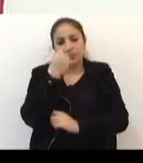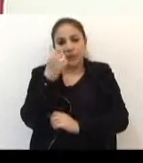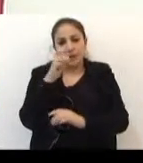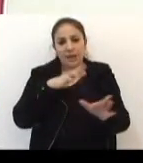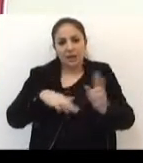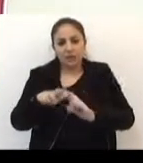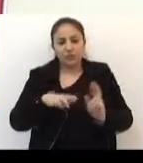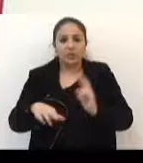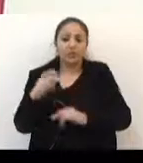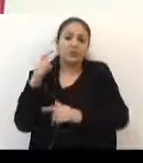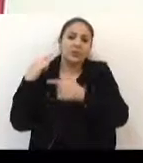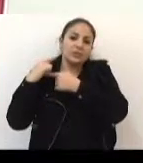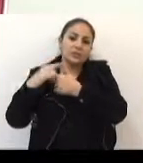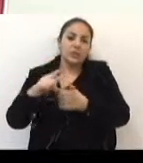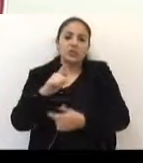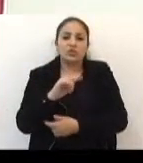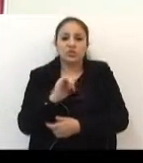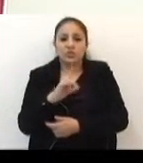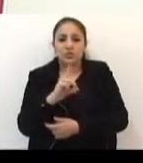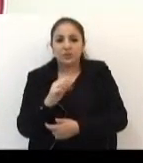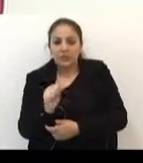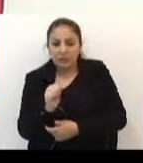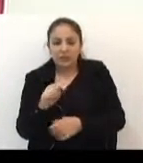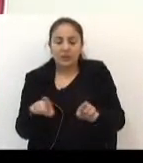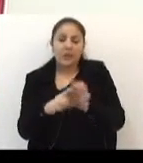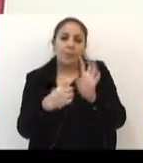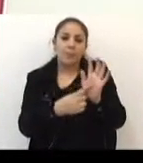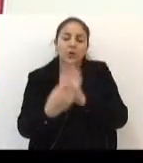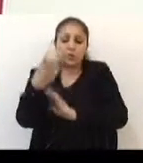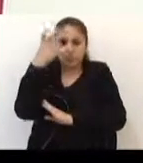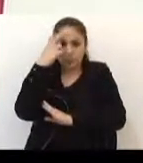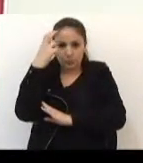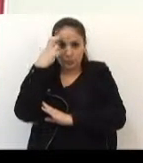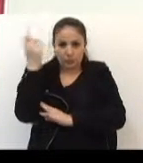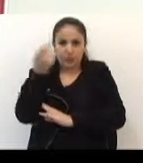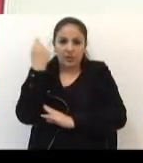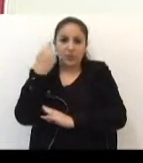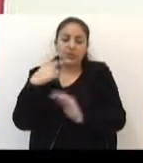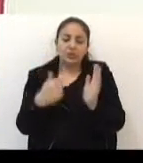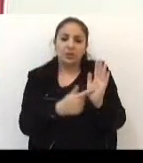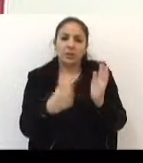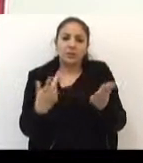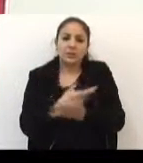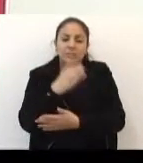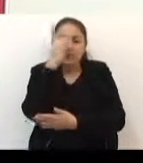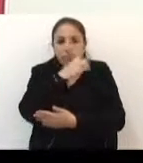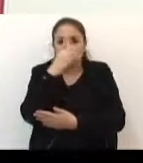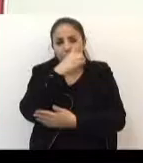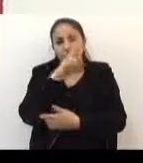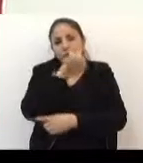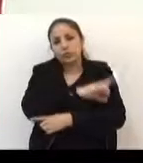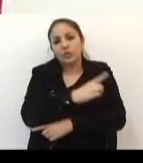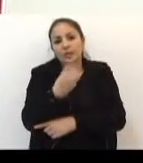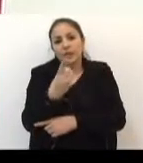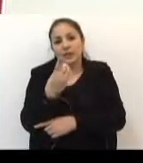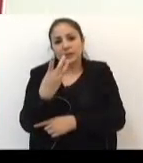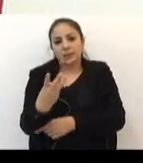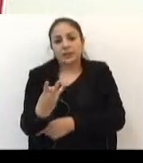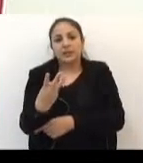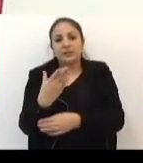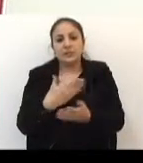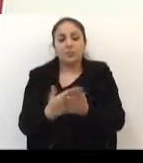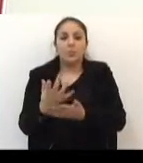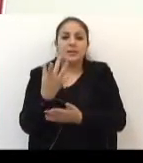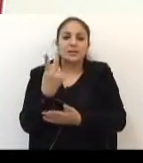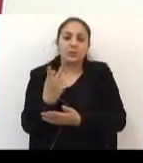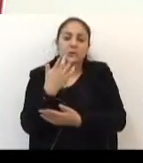Tradicionalista, Gilda Galeazzi, sobre a Mostra da Cultura Gaúcha, que acontece então neste domingo, dia 13, a partir das 14